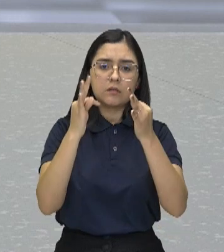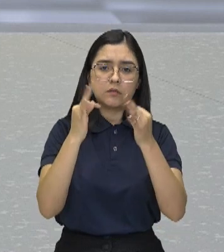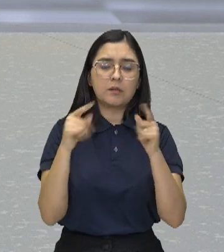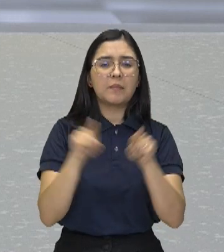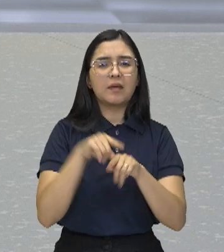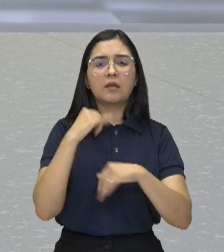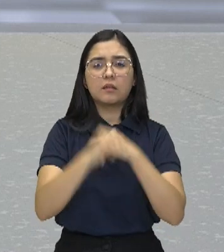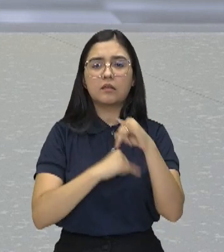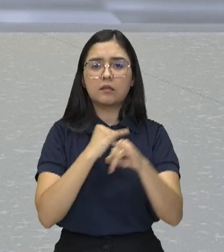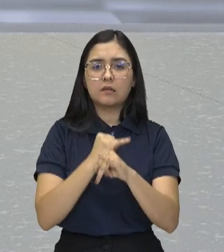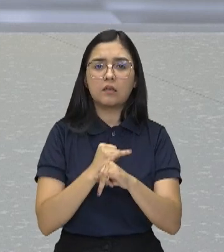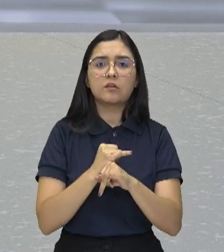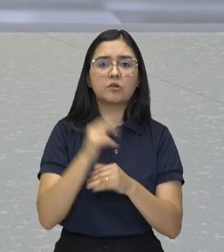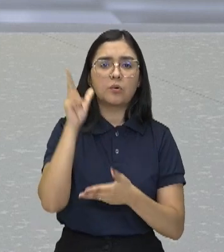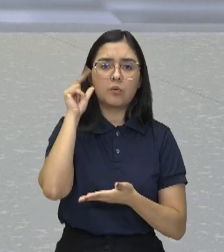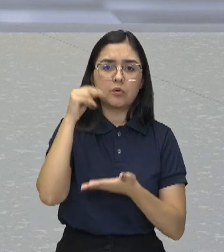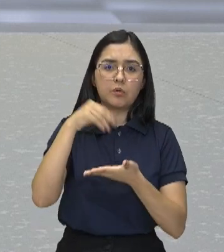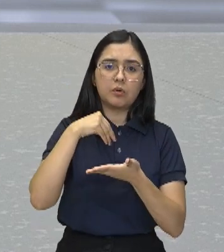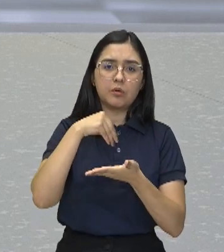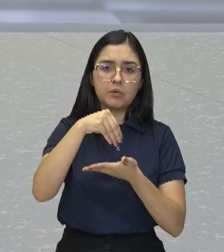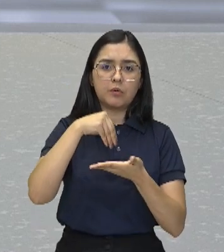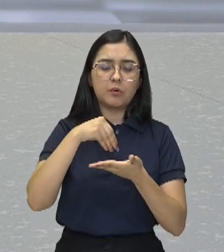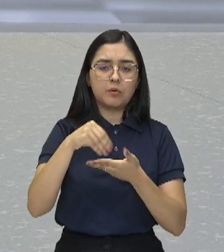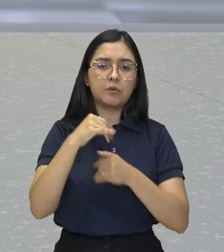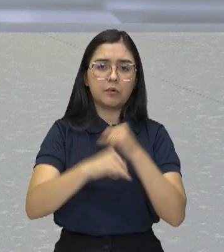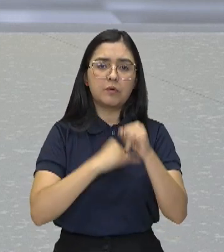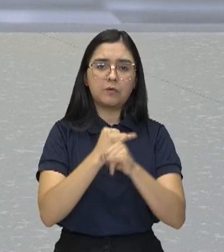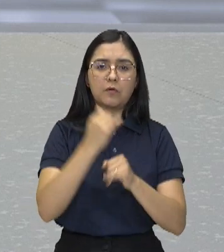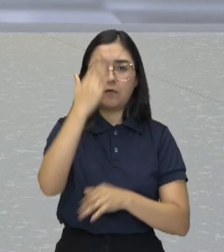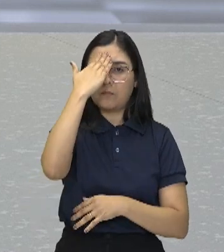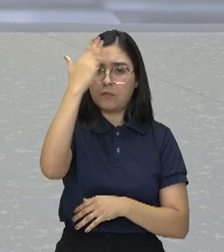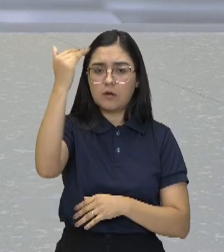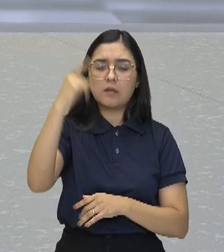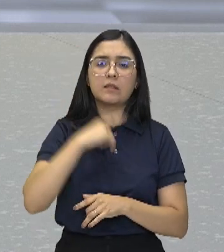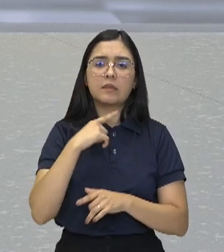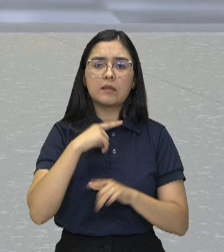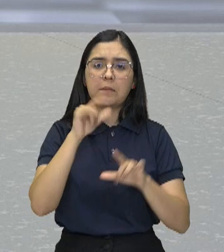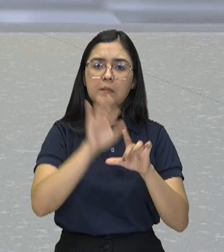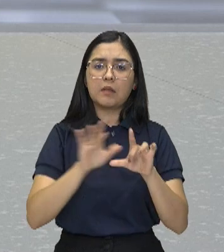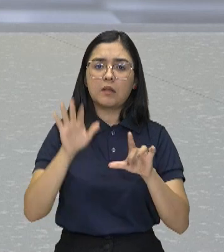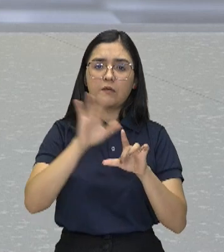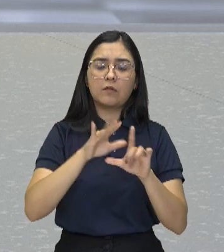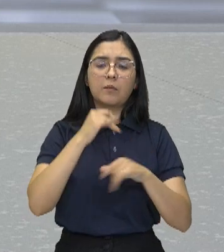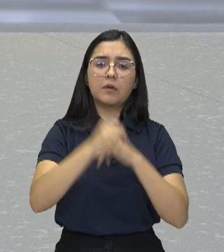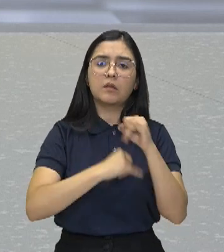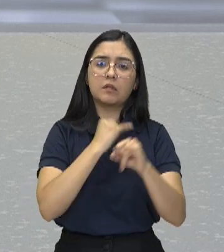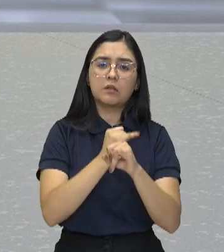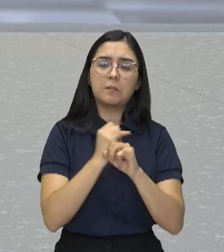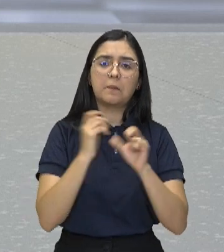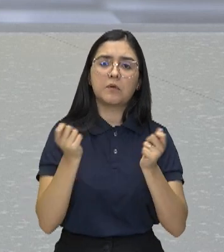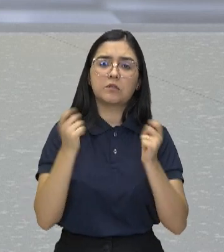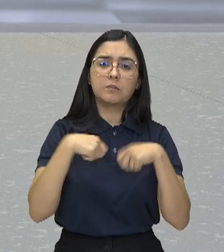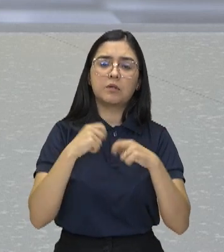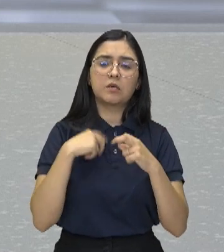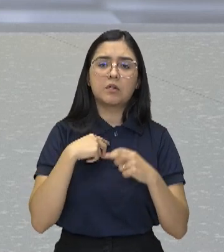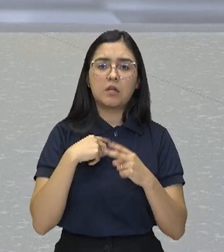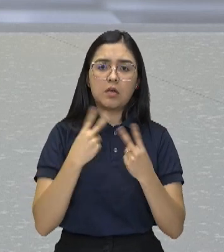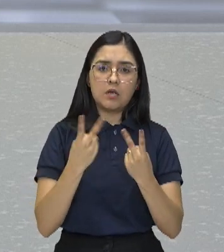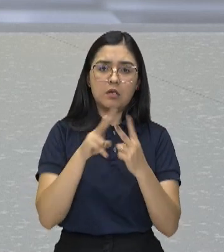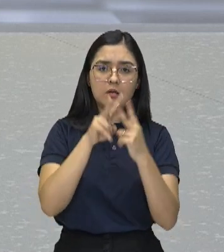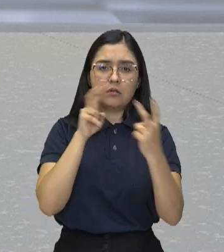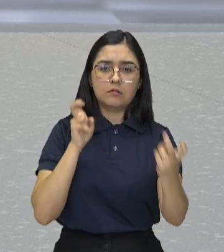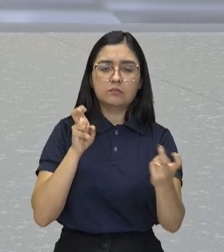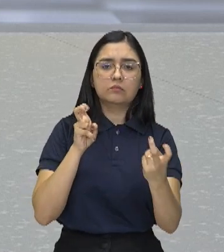xadrez virtual ganhou popularidade. Plataformas online permitem que os jogadores de todo o mundo se enfrentem